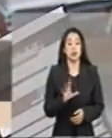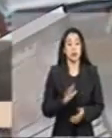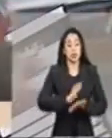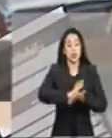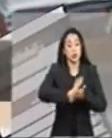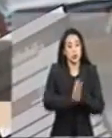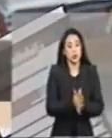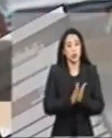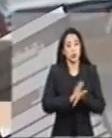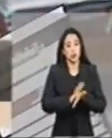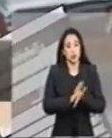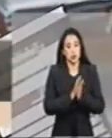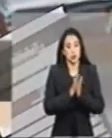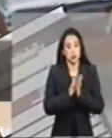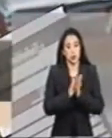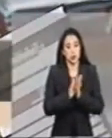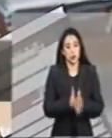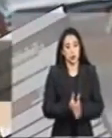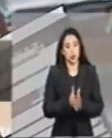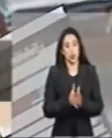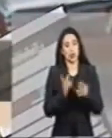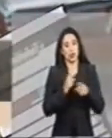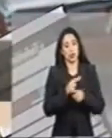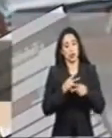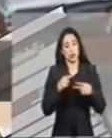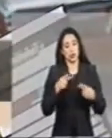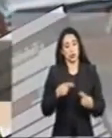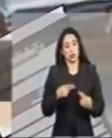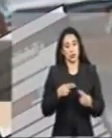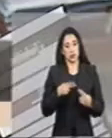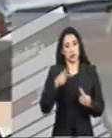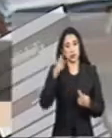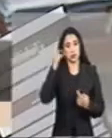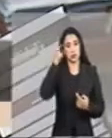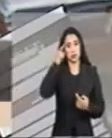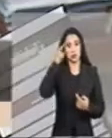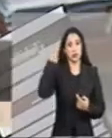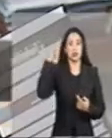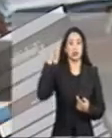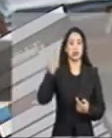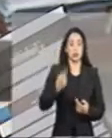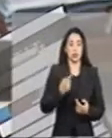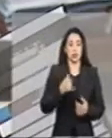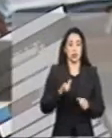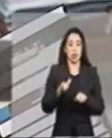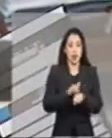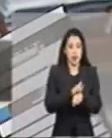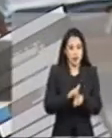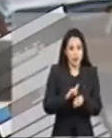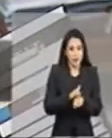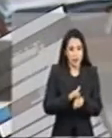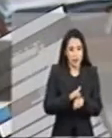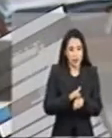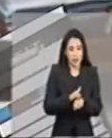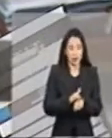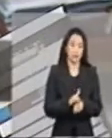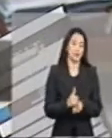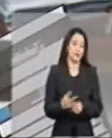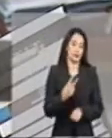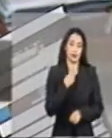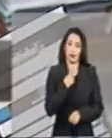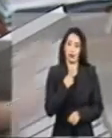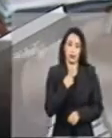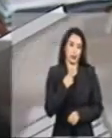frustrar os atos alusivos à Operação Lava Jato? Não posso, presidente. Caso envolvendo